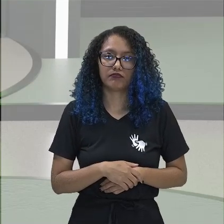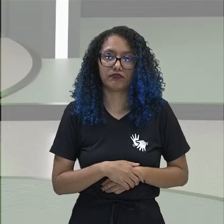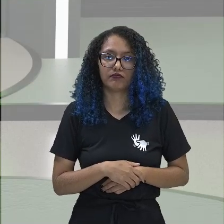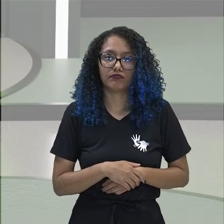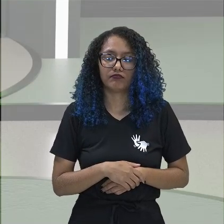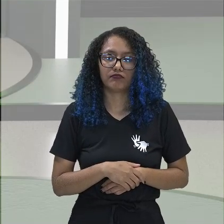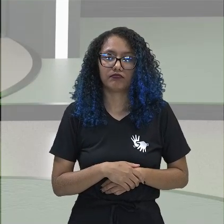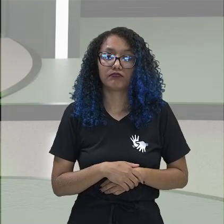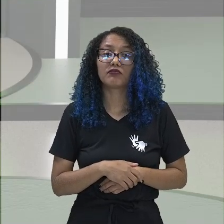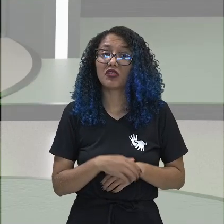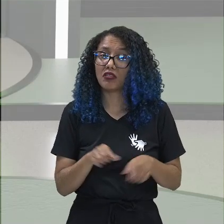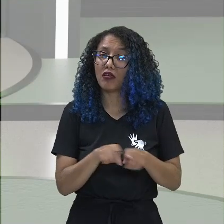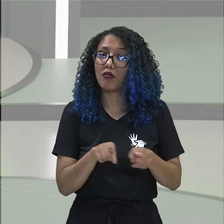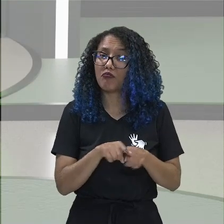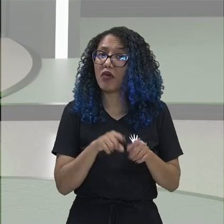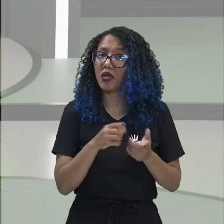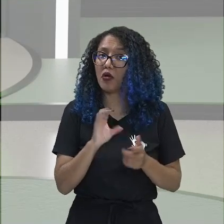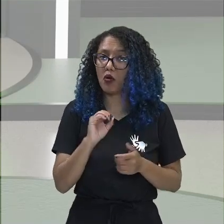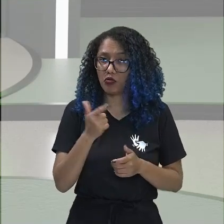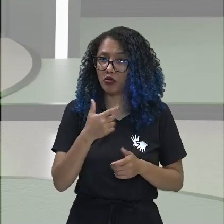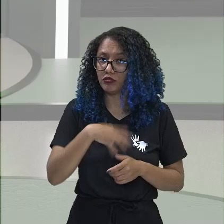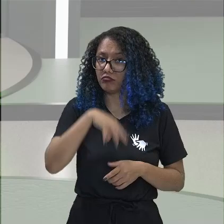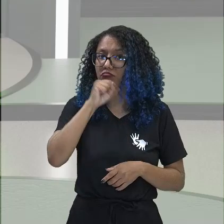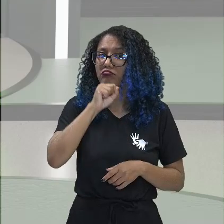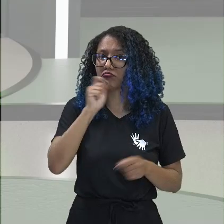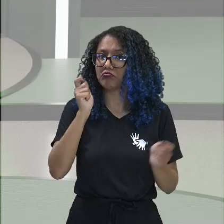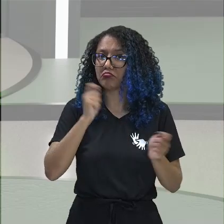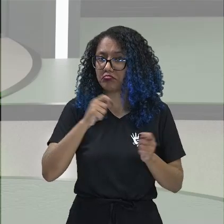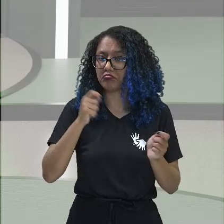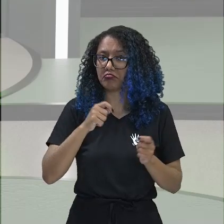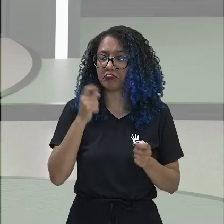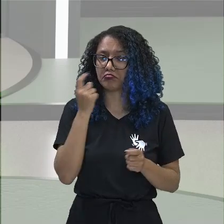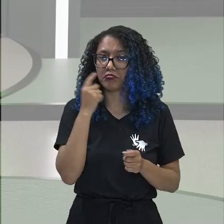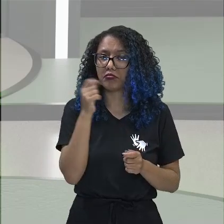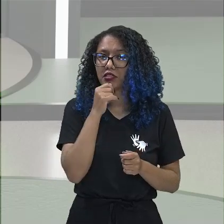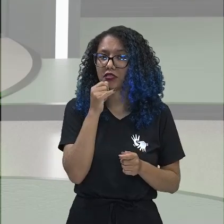oxigênio é capturado. Então, ó, olha só,